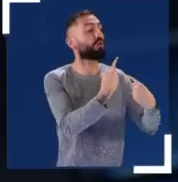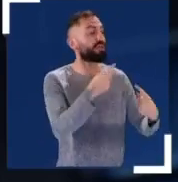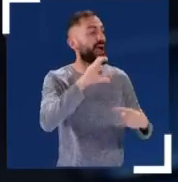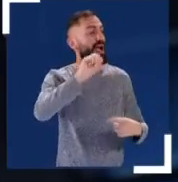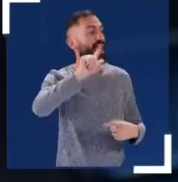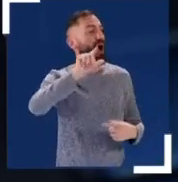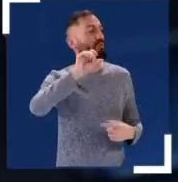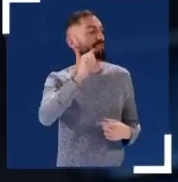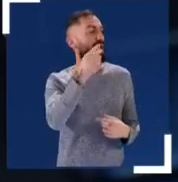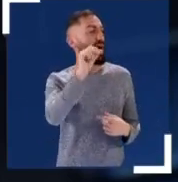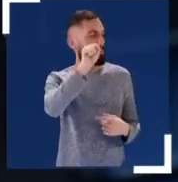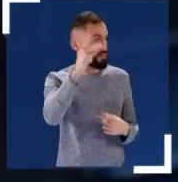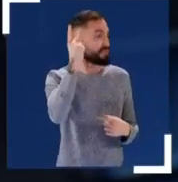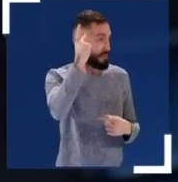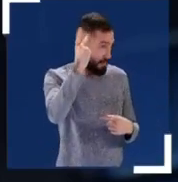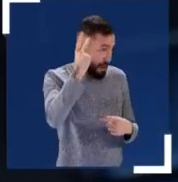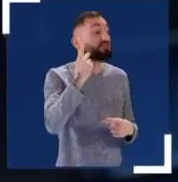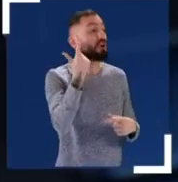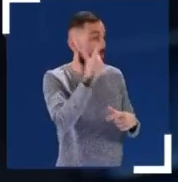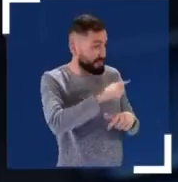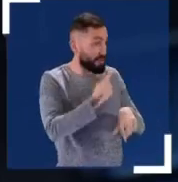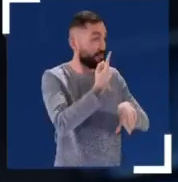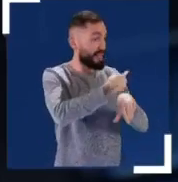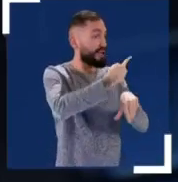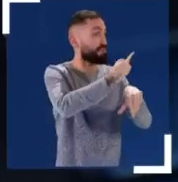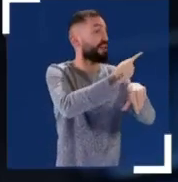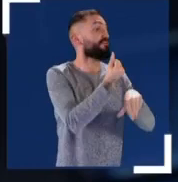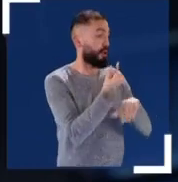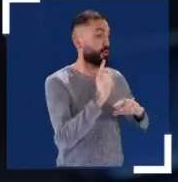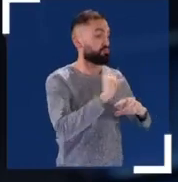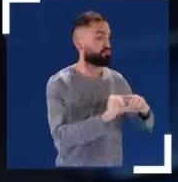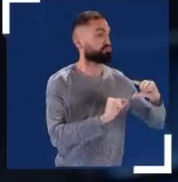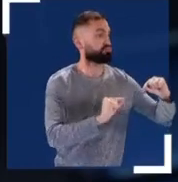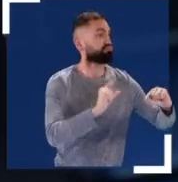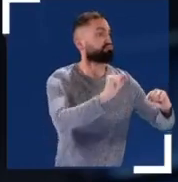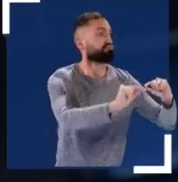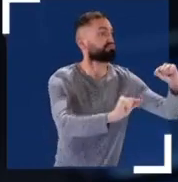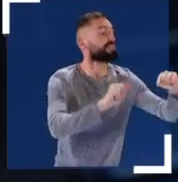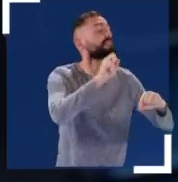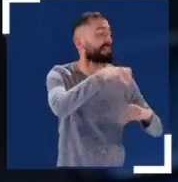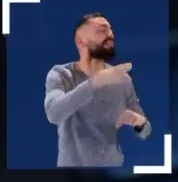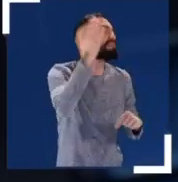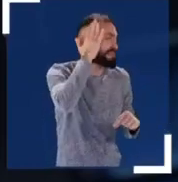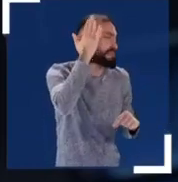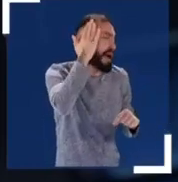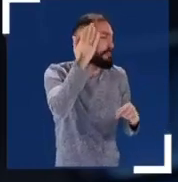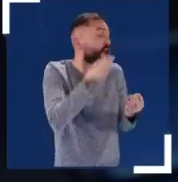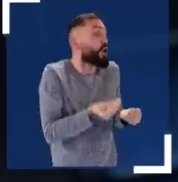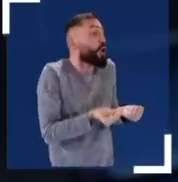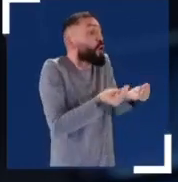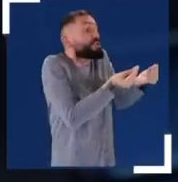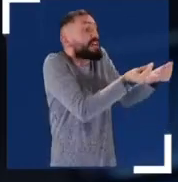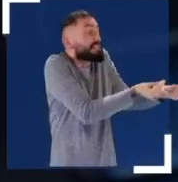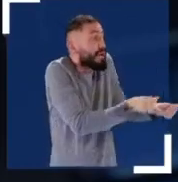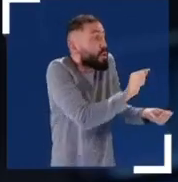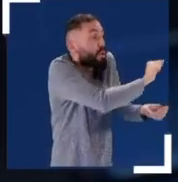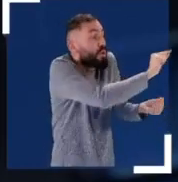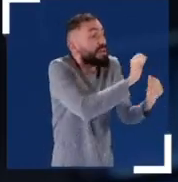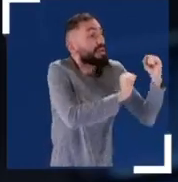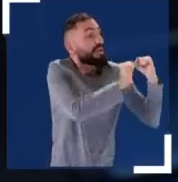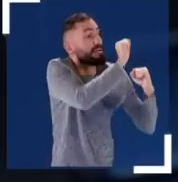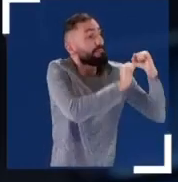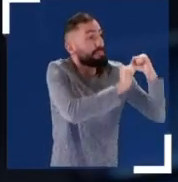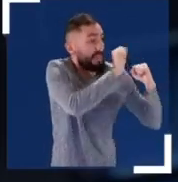esse formato. Muitos pedágios já foram reduzidos. Outros também serão reduzidos, porque as concessões, como você sabe, o investimento já foi feito e agora